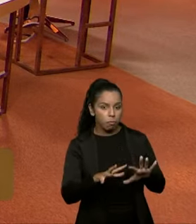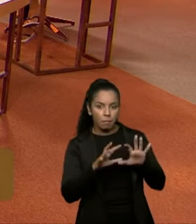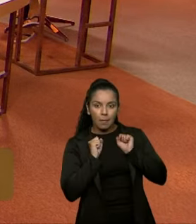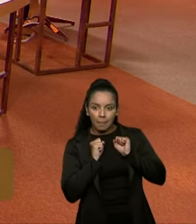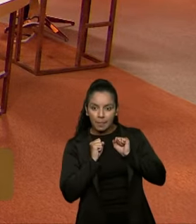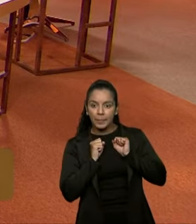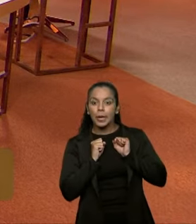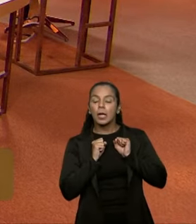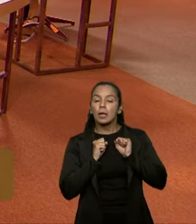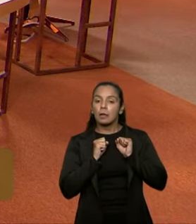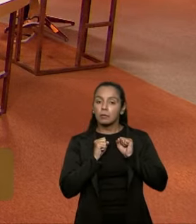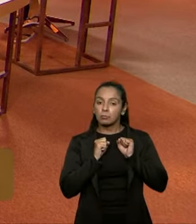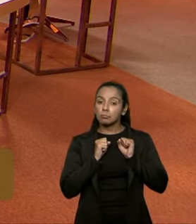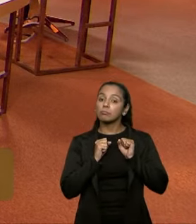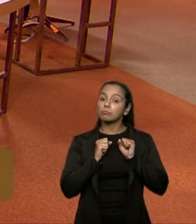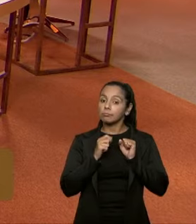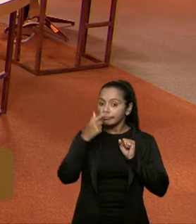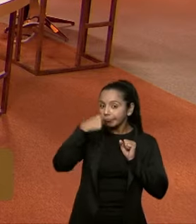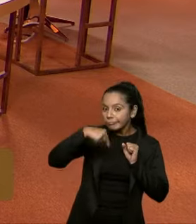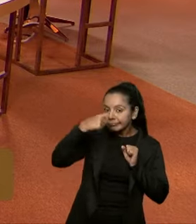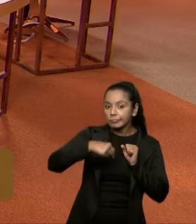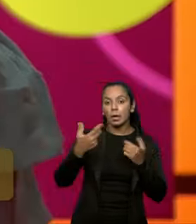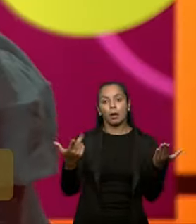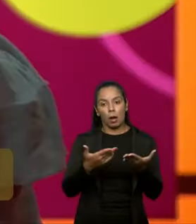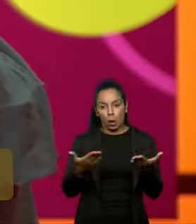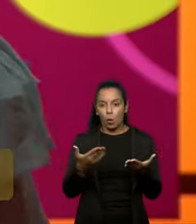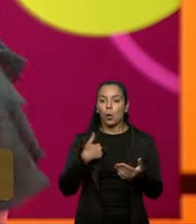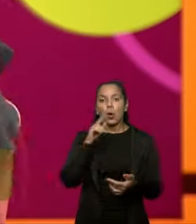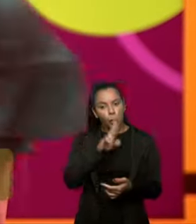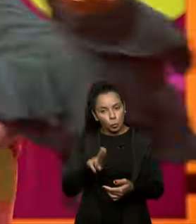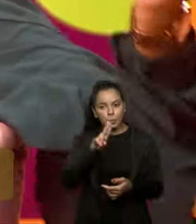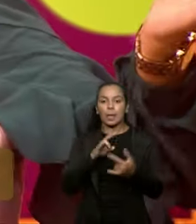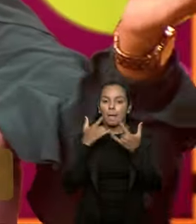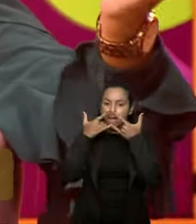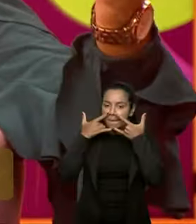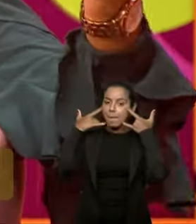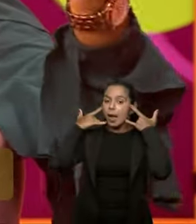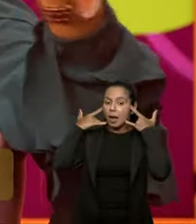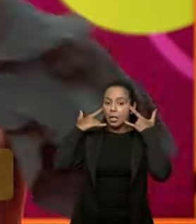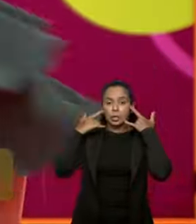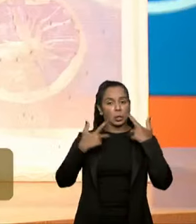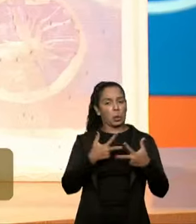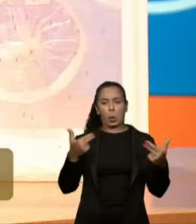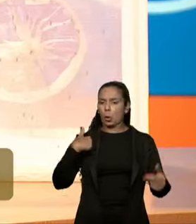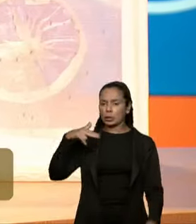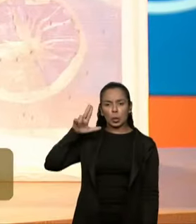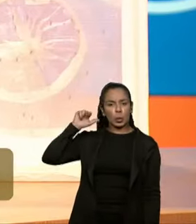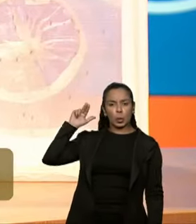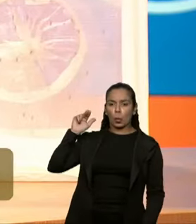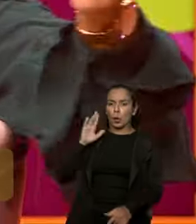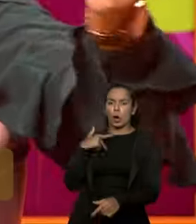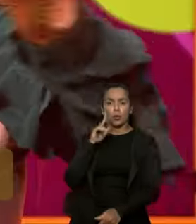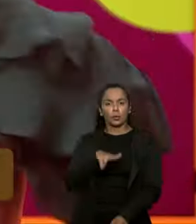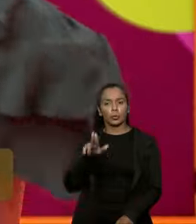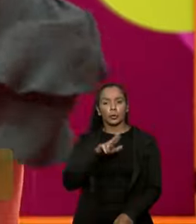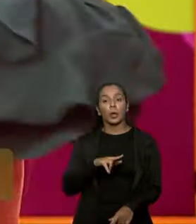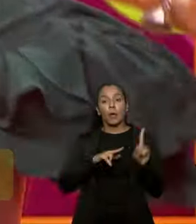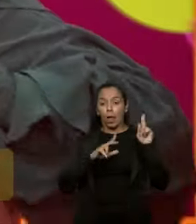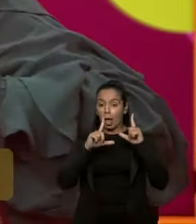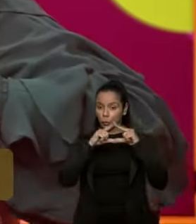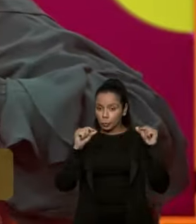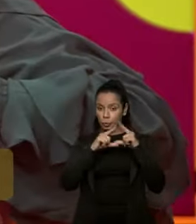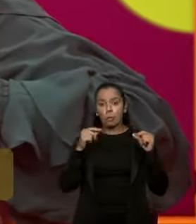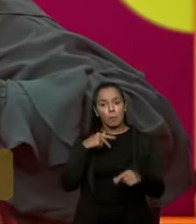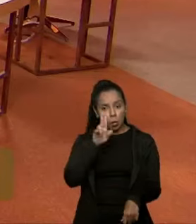estou gripada... A gente agora passou a usar máscara, coisa que nunca se usou, né? No Japão se usava, no Japão já se